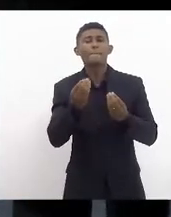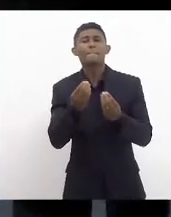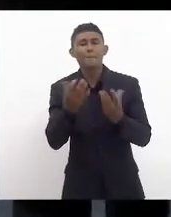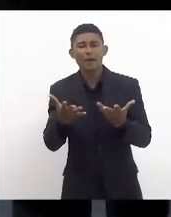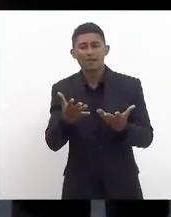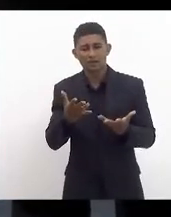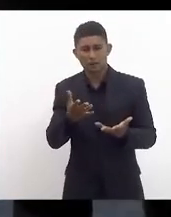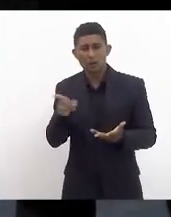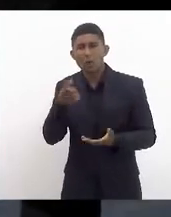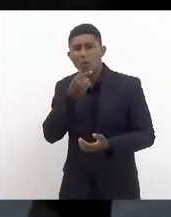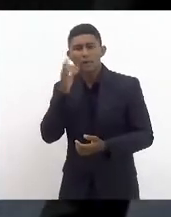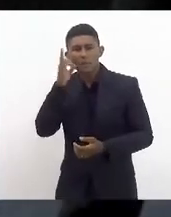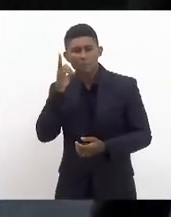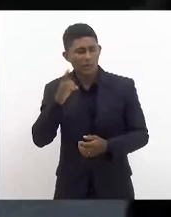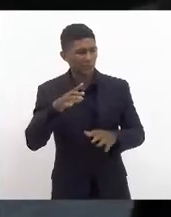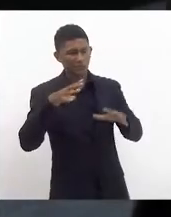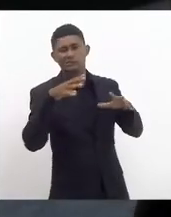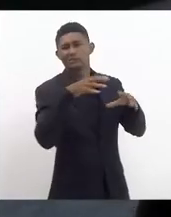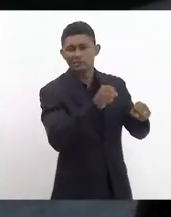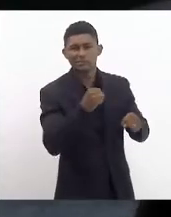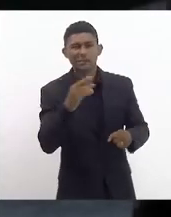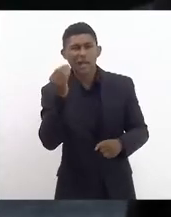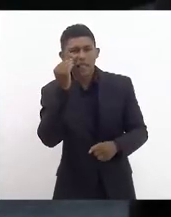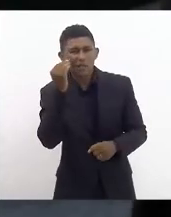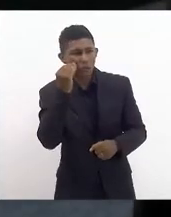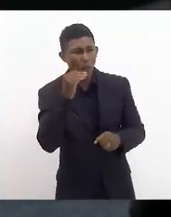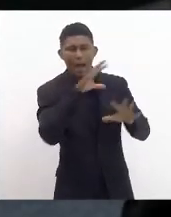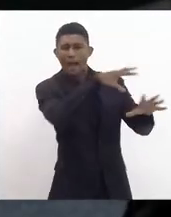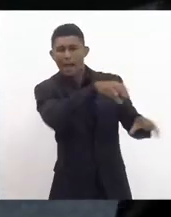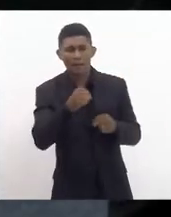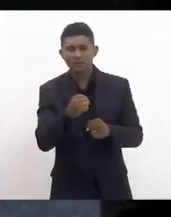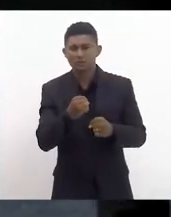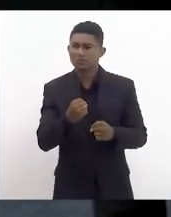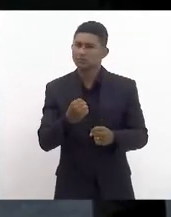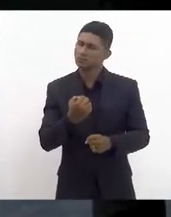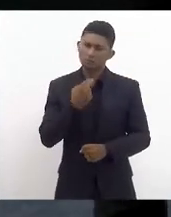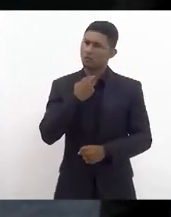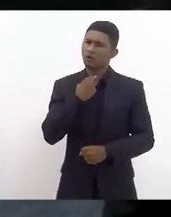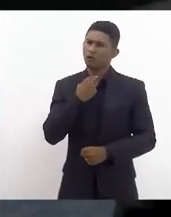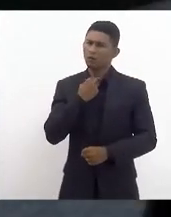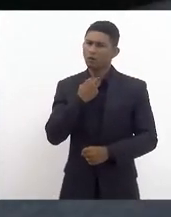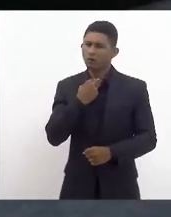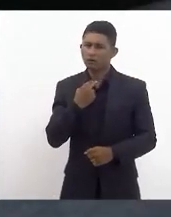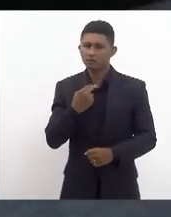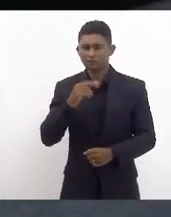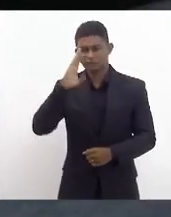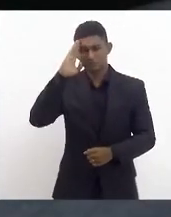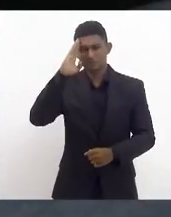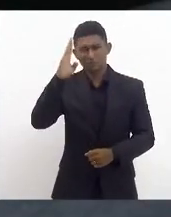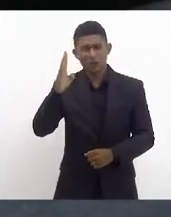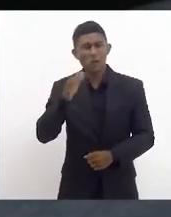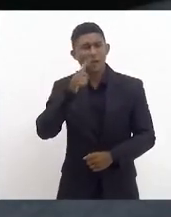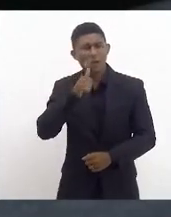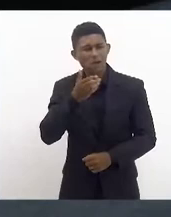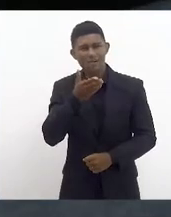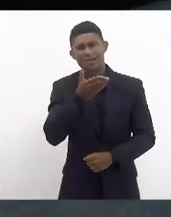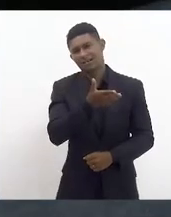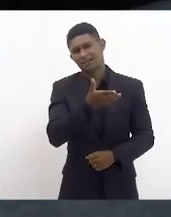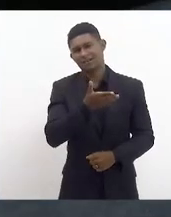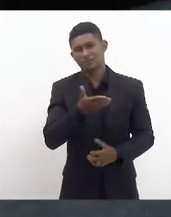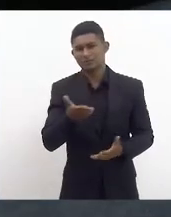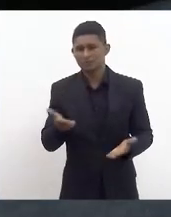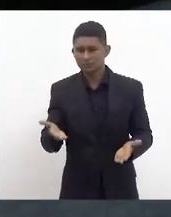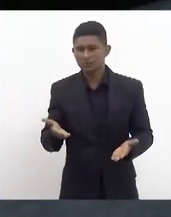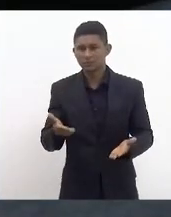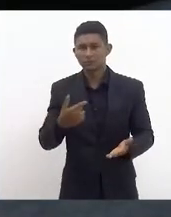ou não tirar o microfone da mão dela, o que é absolutamente inaceitável com qualquer deputado, especialmente com a deputada. Então,